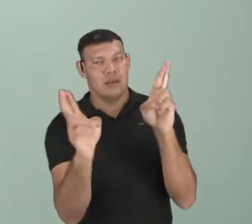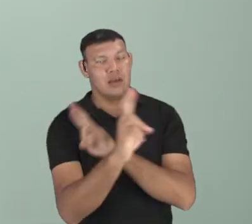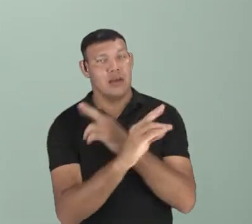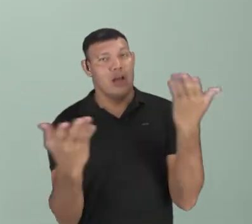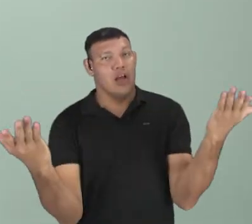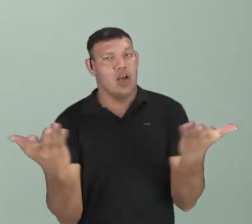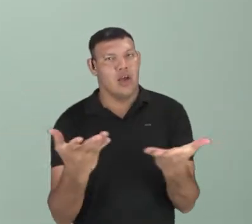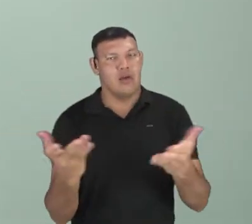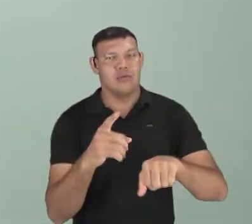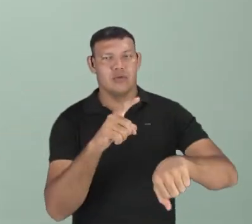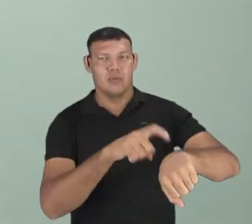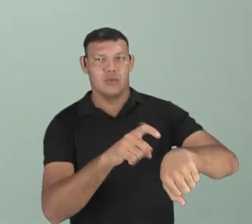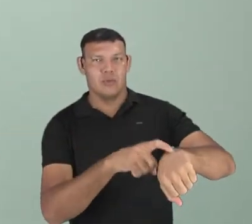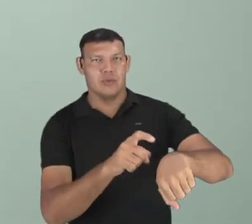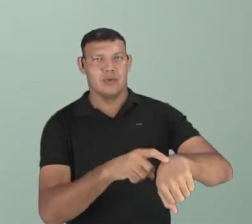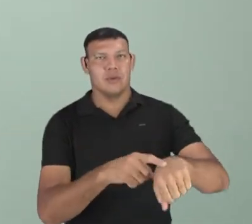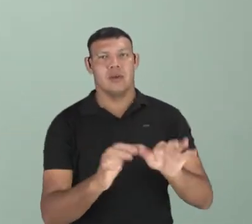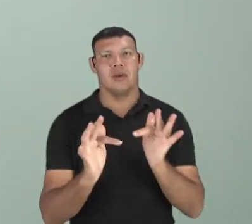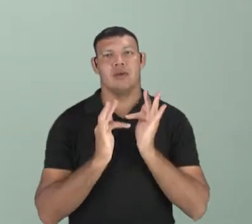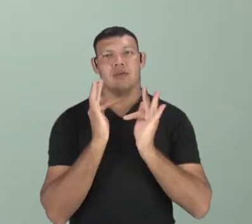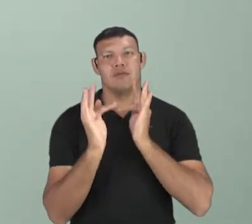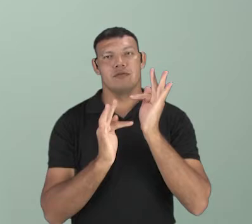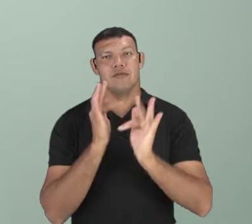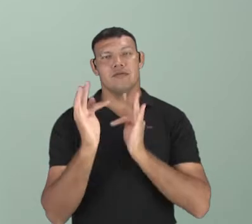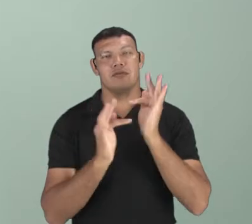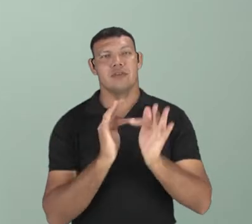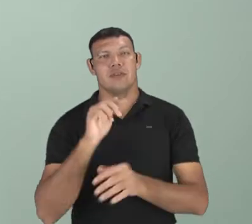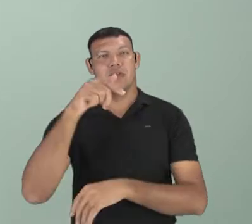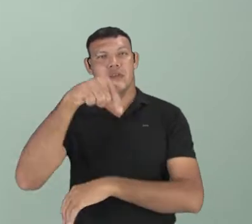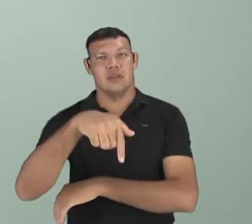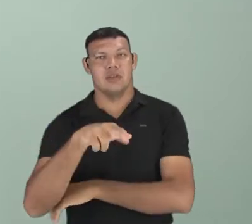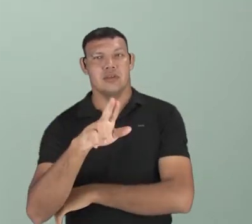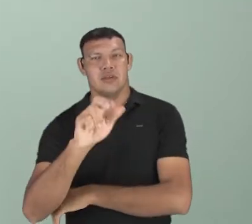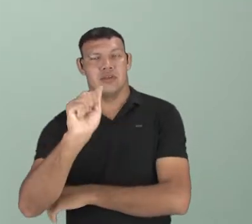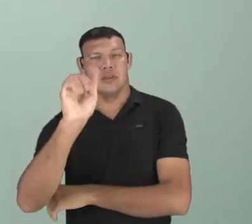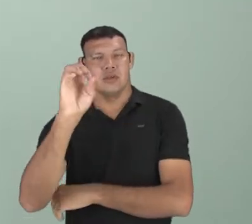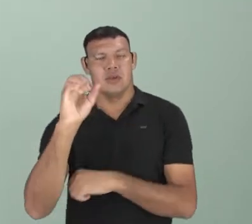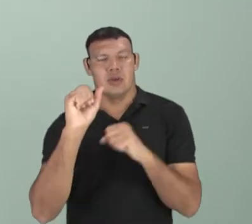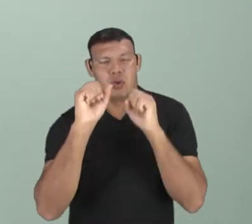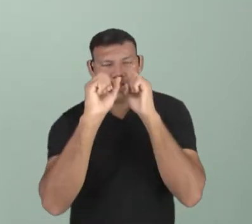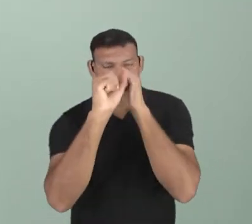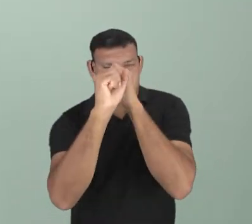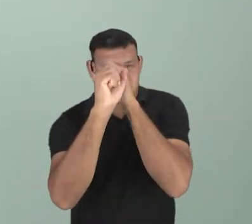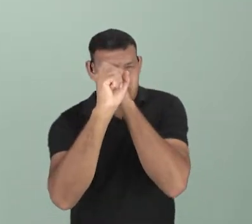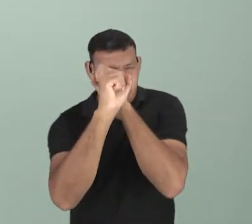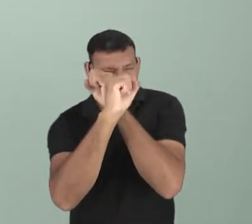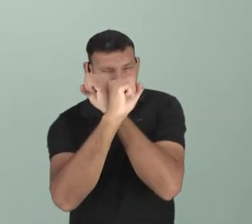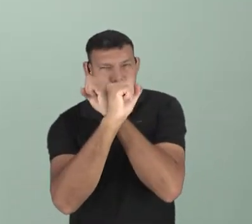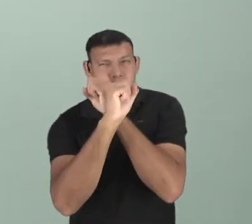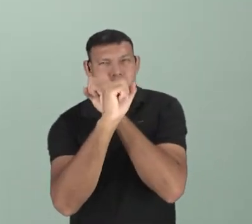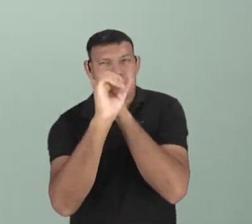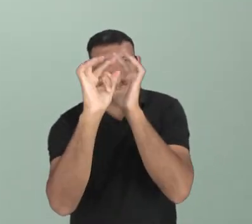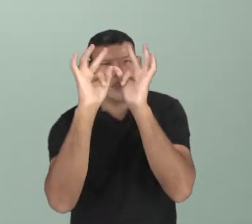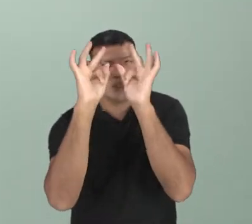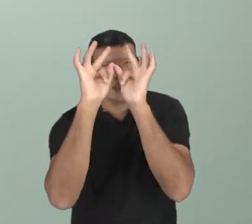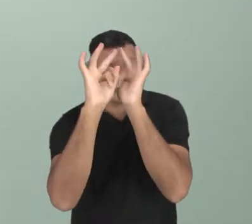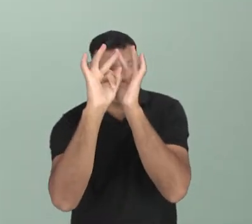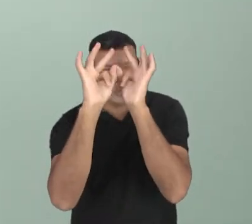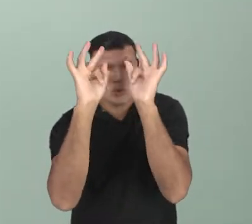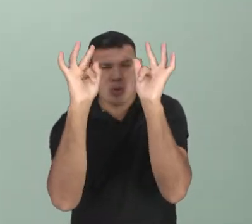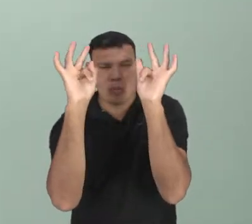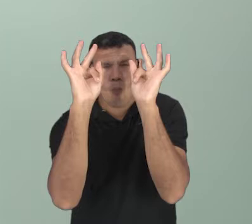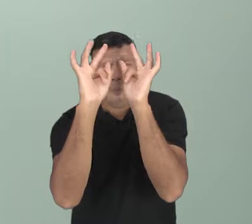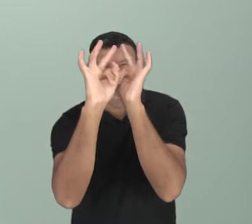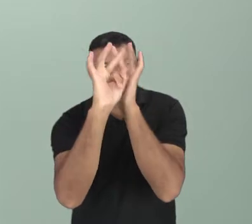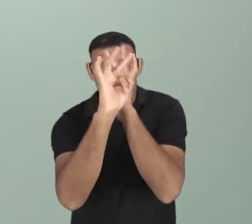física quântica. Nós descobrimos o universo das micropartículas. Então, se a física moderna, a ciência moderna,